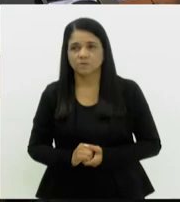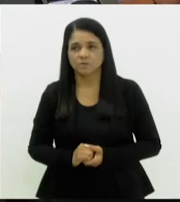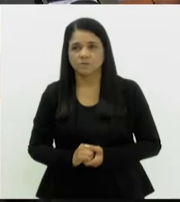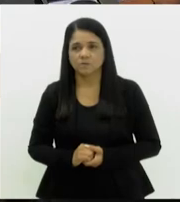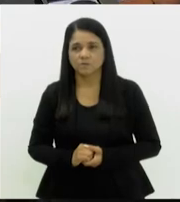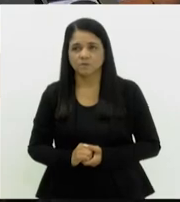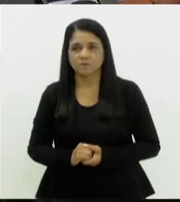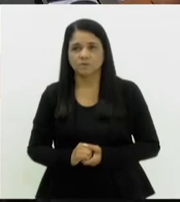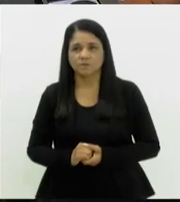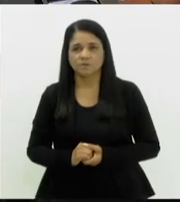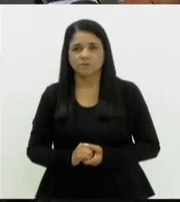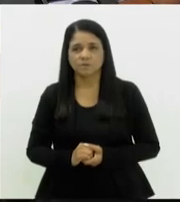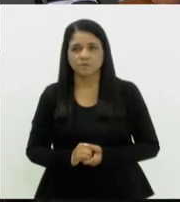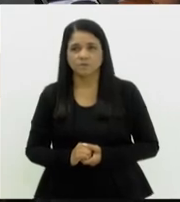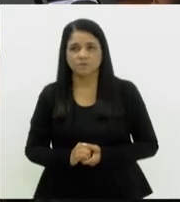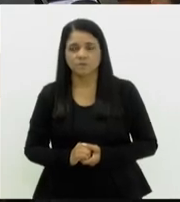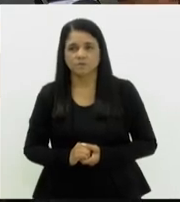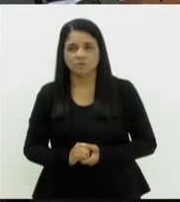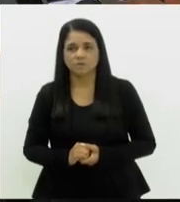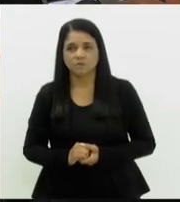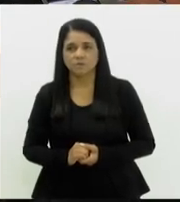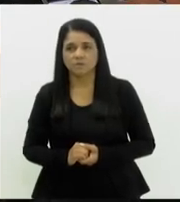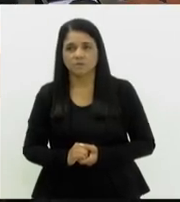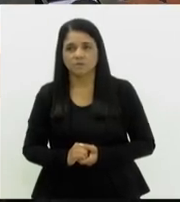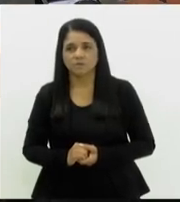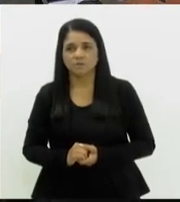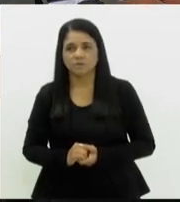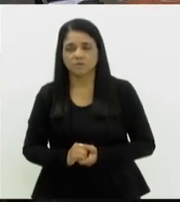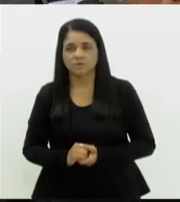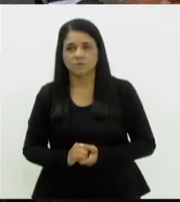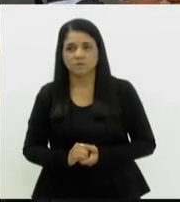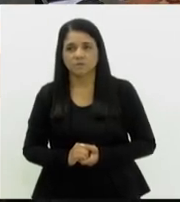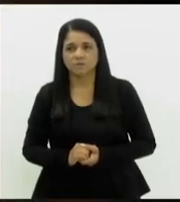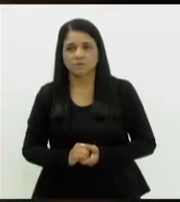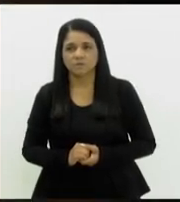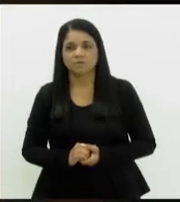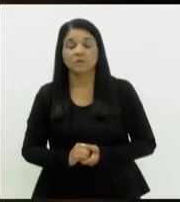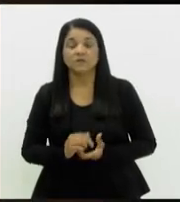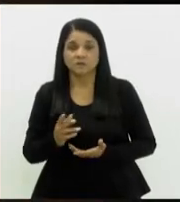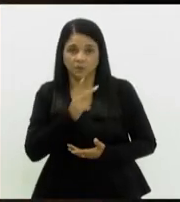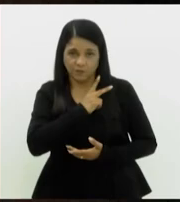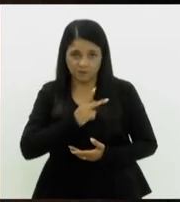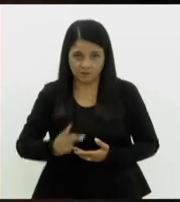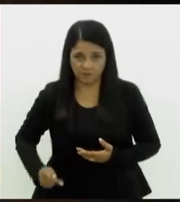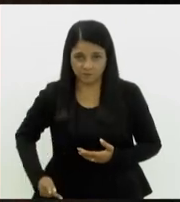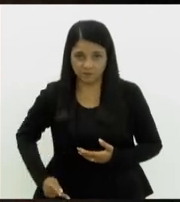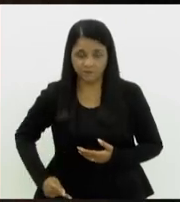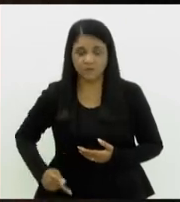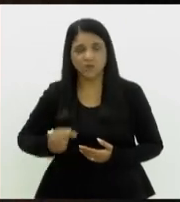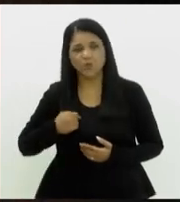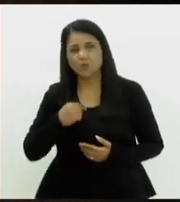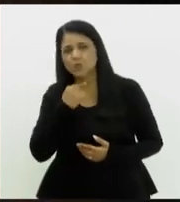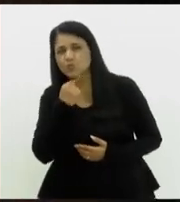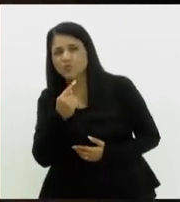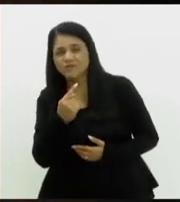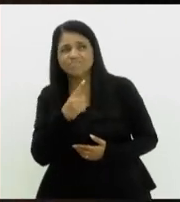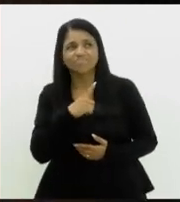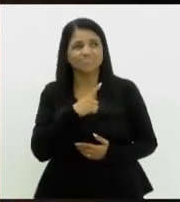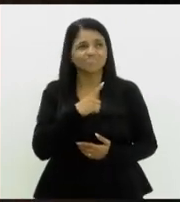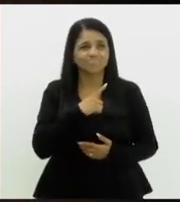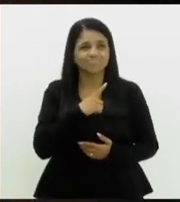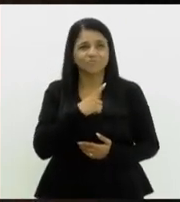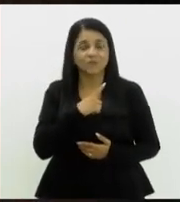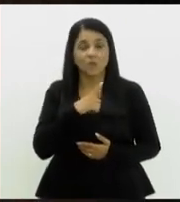Pode. Amanhã eu passo para o André e já resolvo. É autor de emenda. Senhor presidente. Eu tenho uma dúvida, eu sou autor